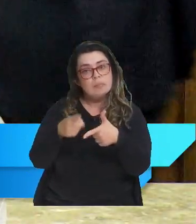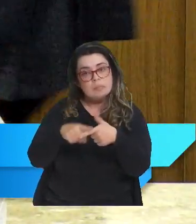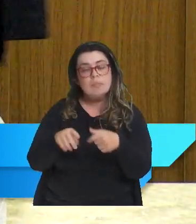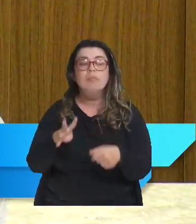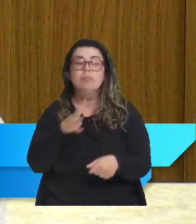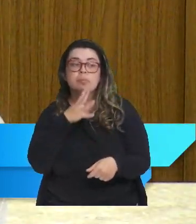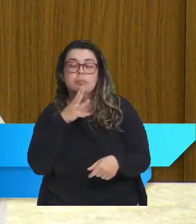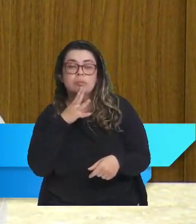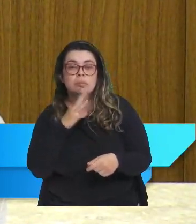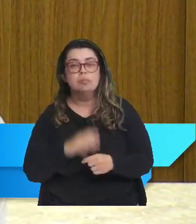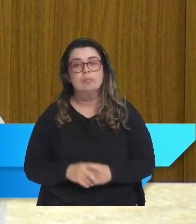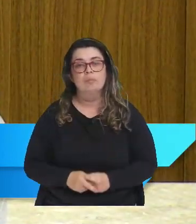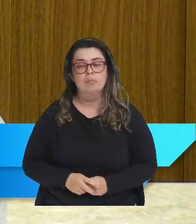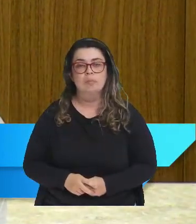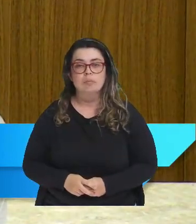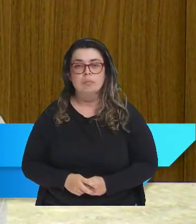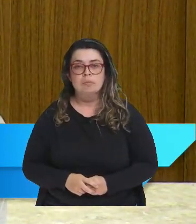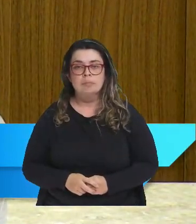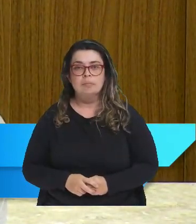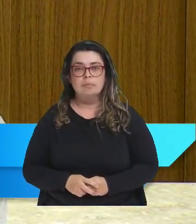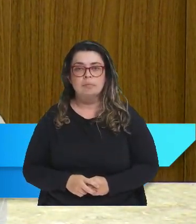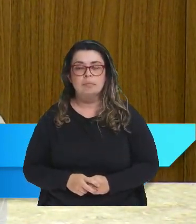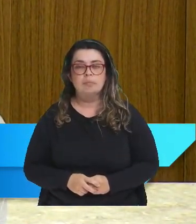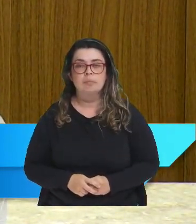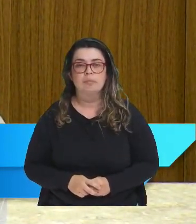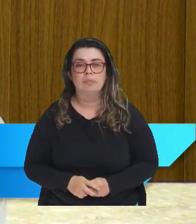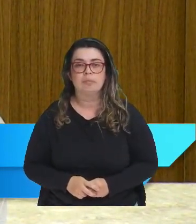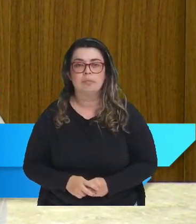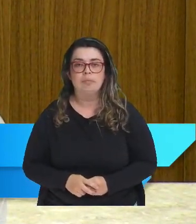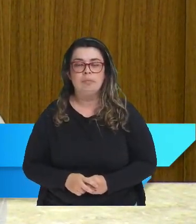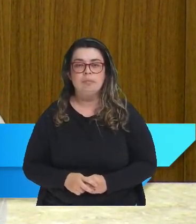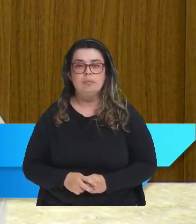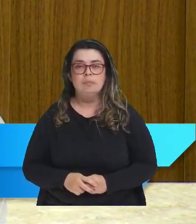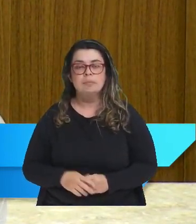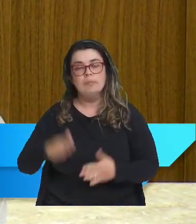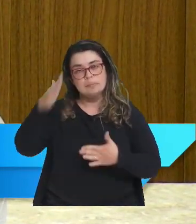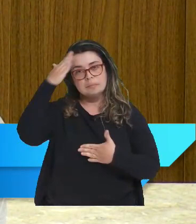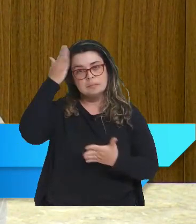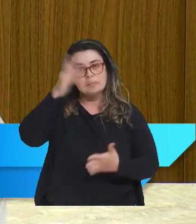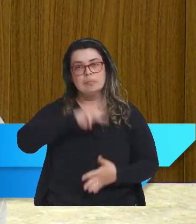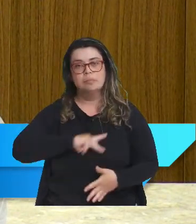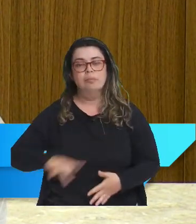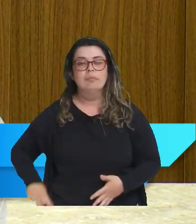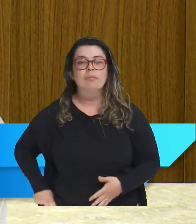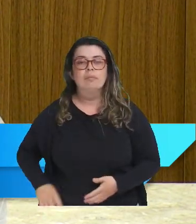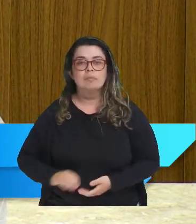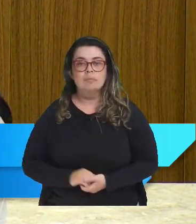e ter uma resolutividade rápida daquele problema. Obrigado, presidente.